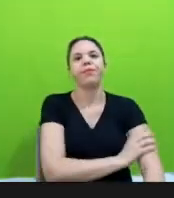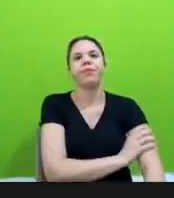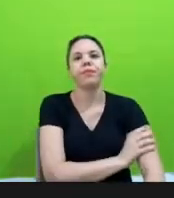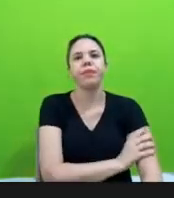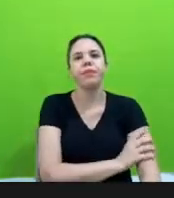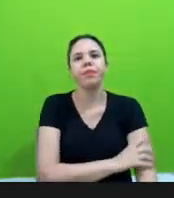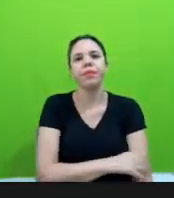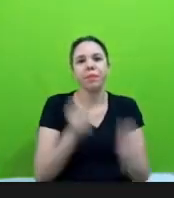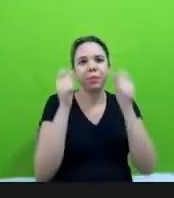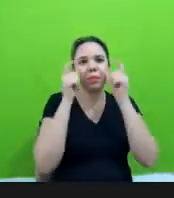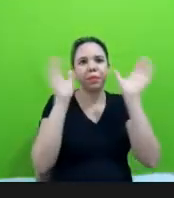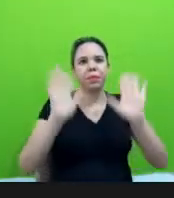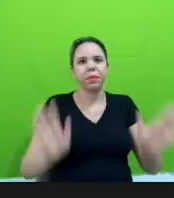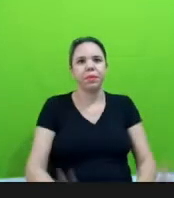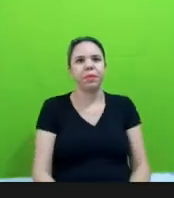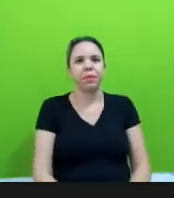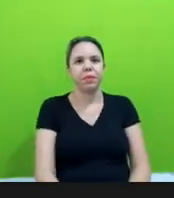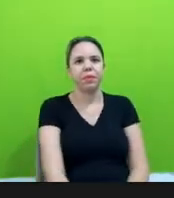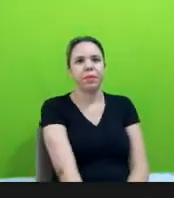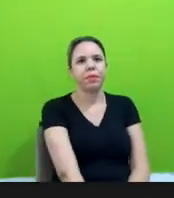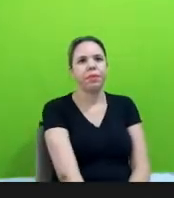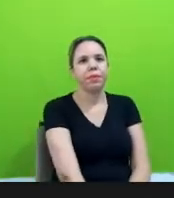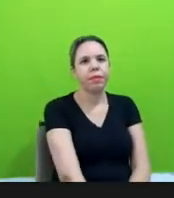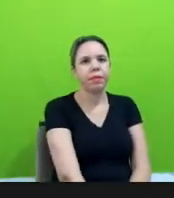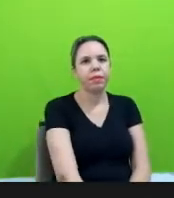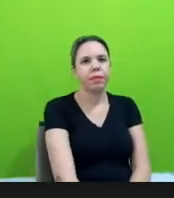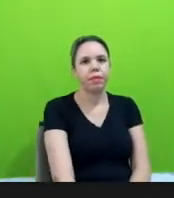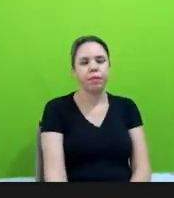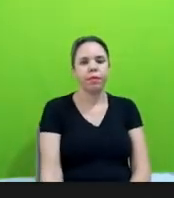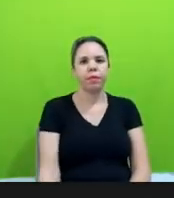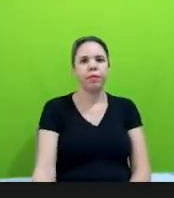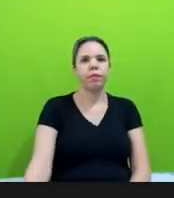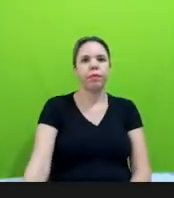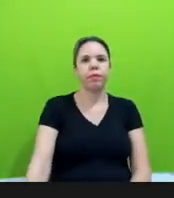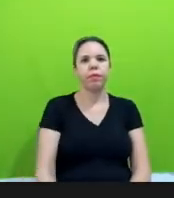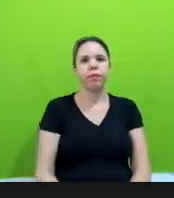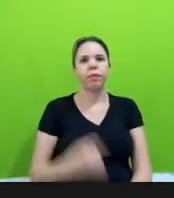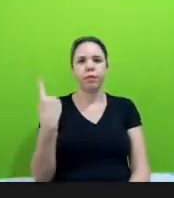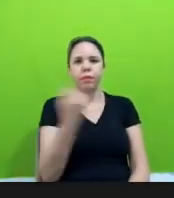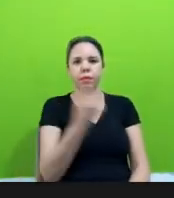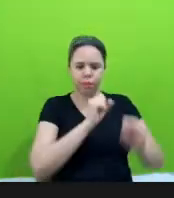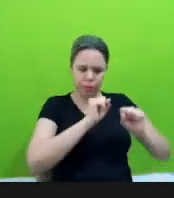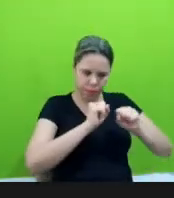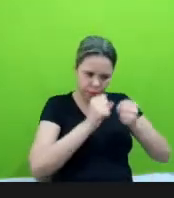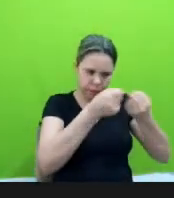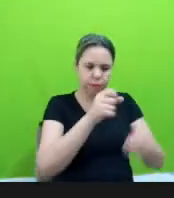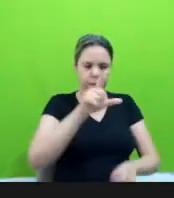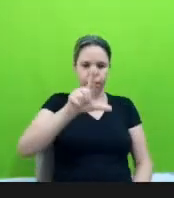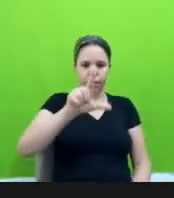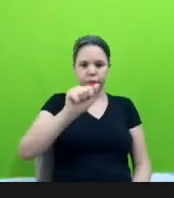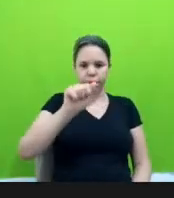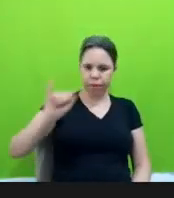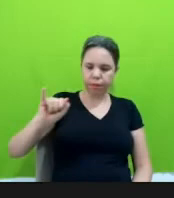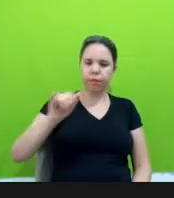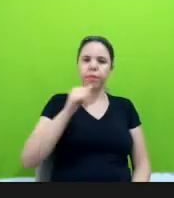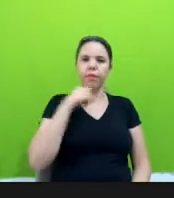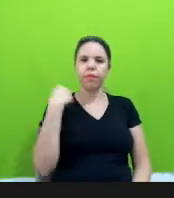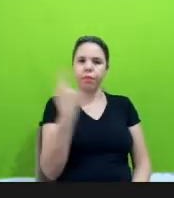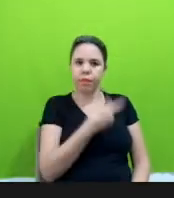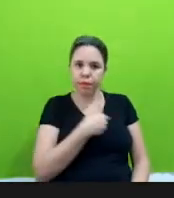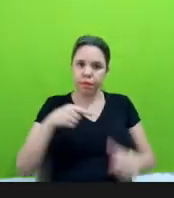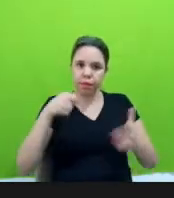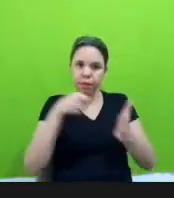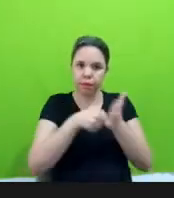né? Isso aí. Sejamos todos defensores da LAI, mesmo quando ela não funciona, a gente tem que fazer matéria que ela